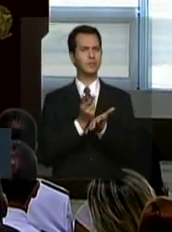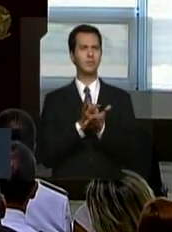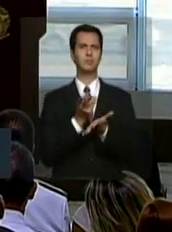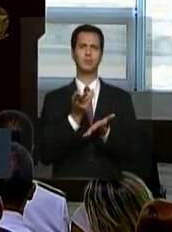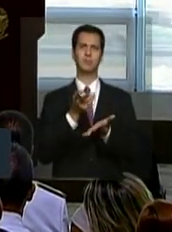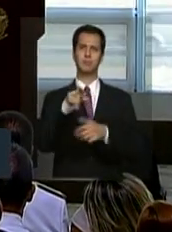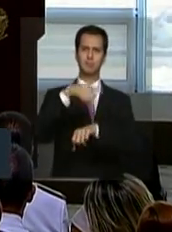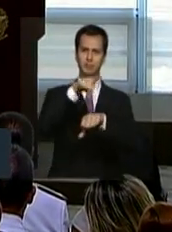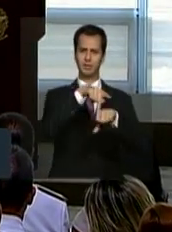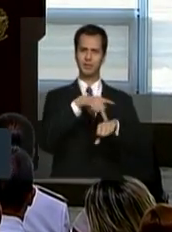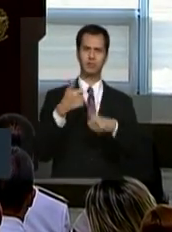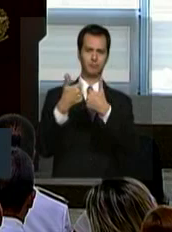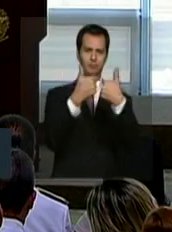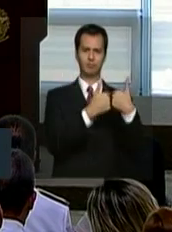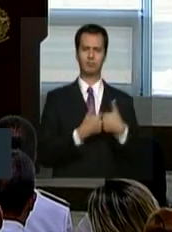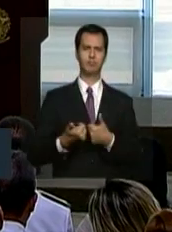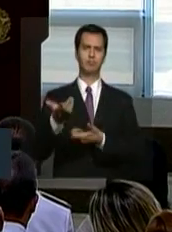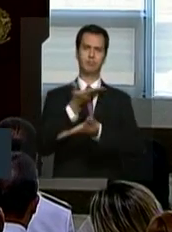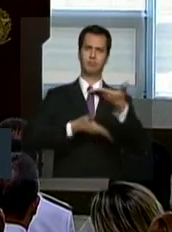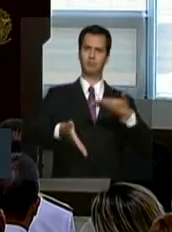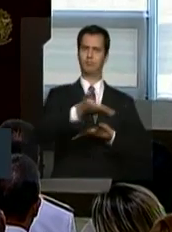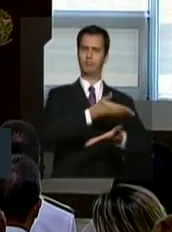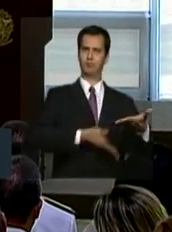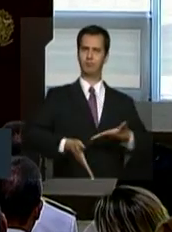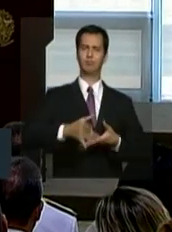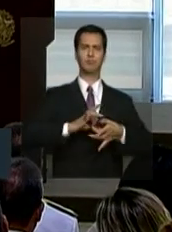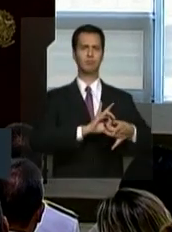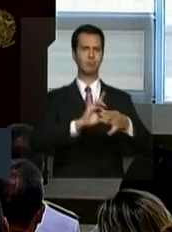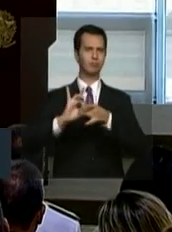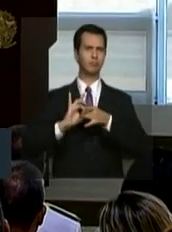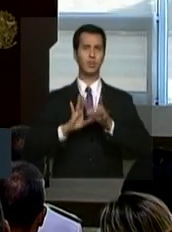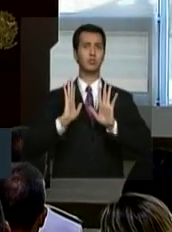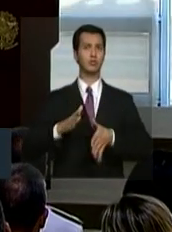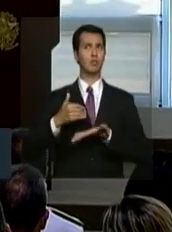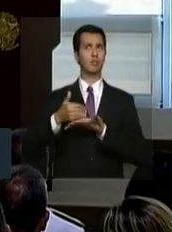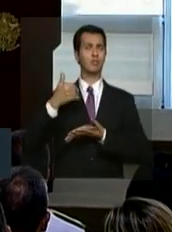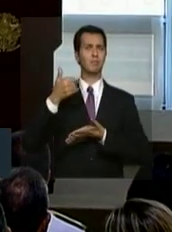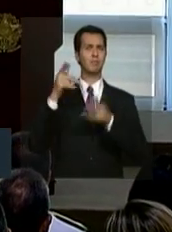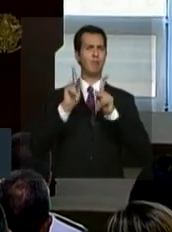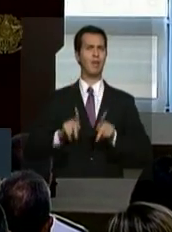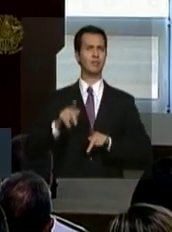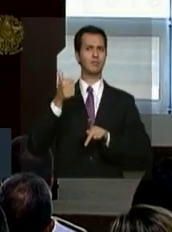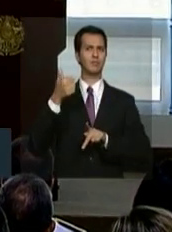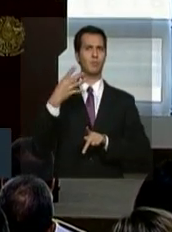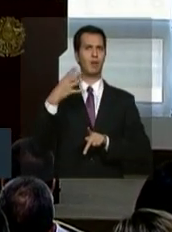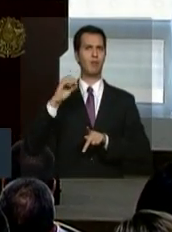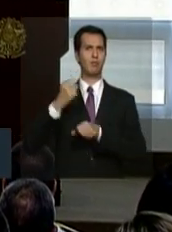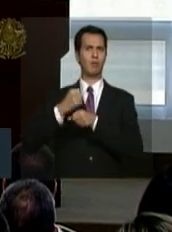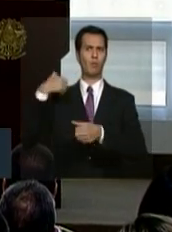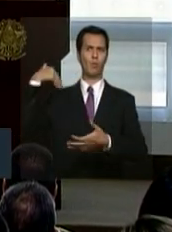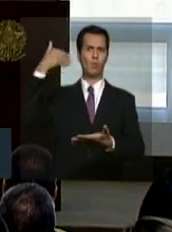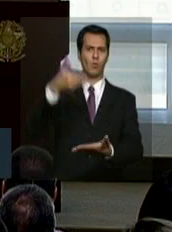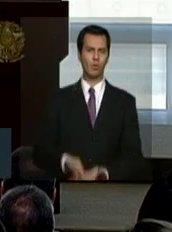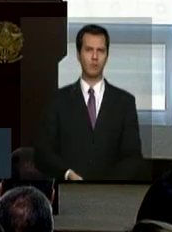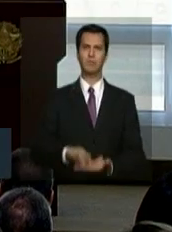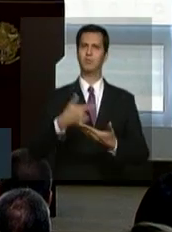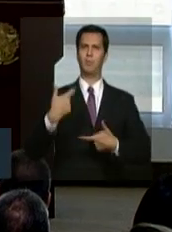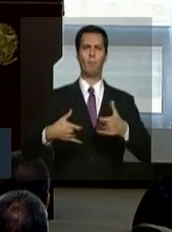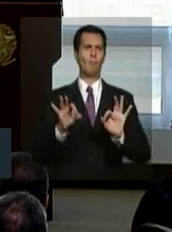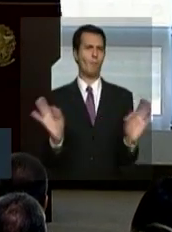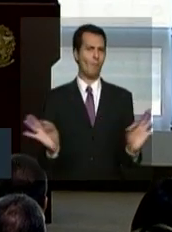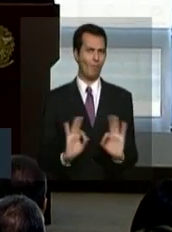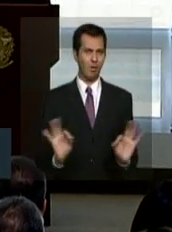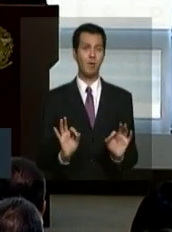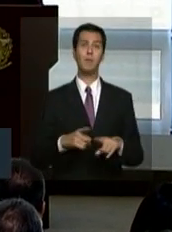há mais de 140 anos. Mas sabemos que a capacidade dissuasória do Brasil é fundamental